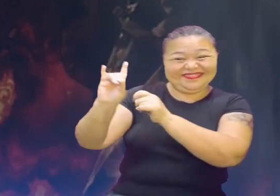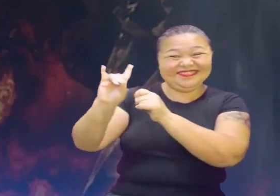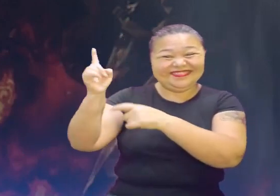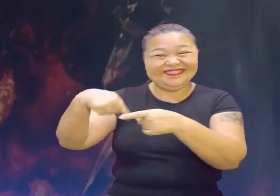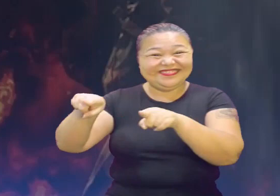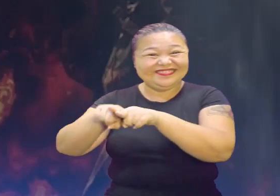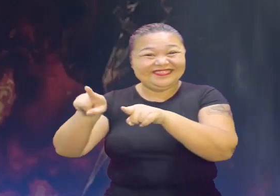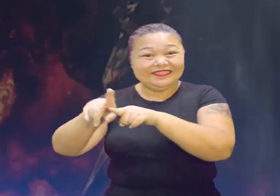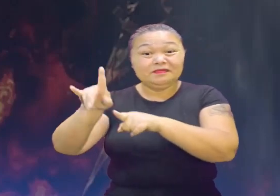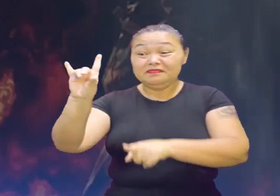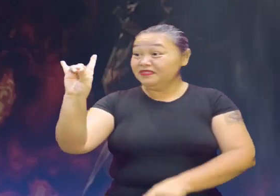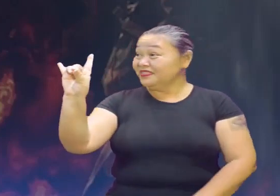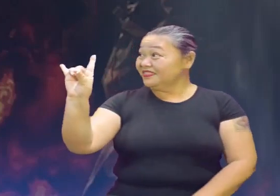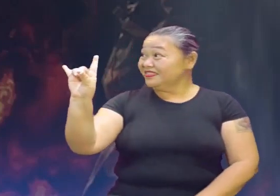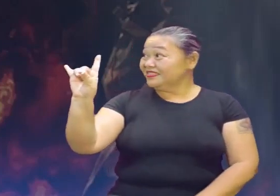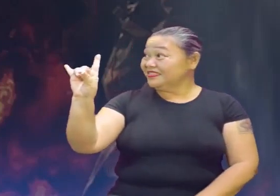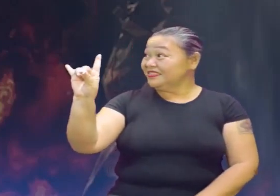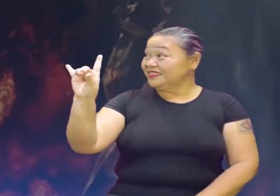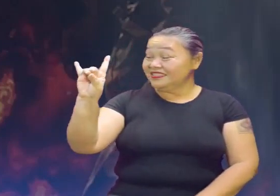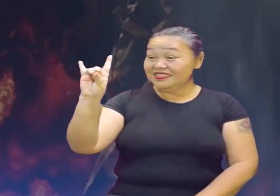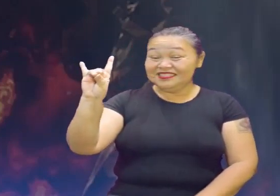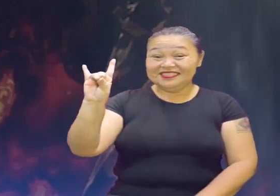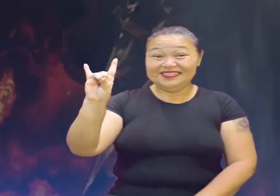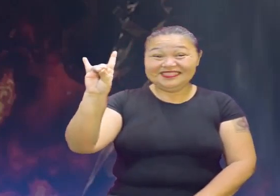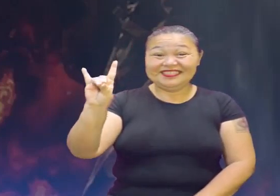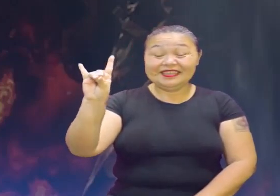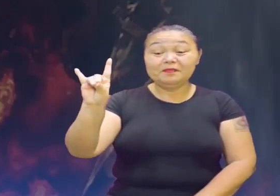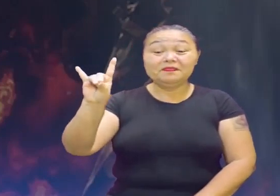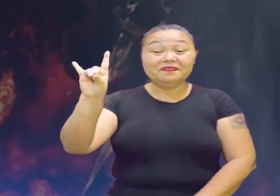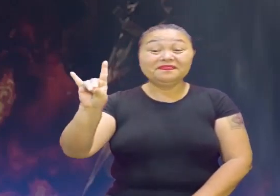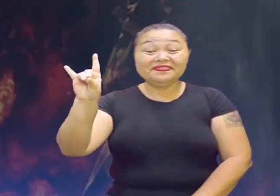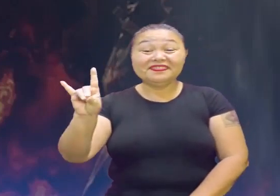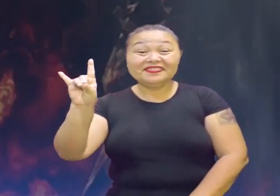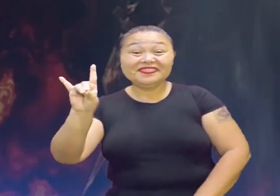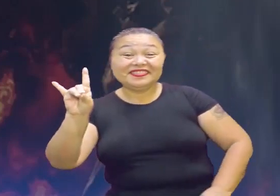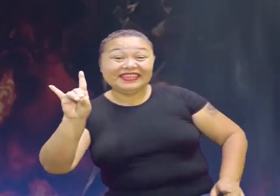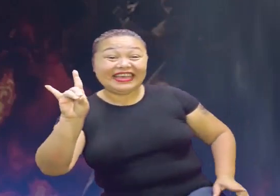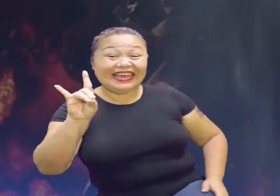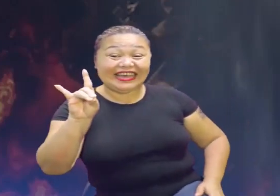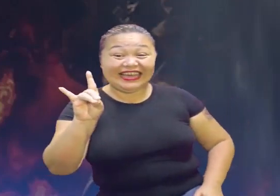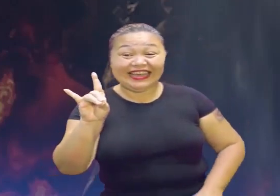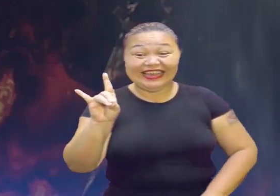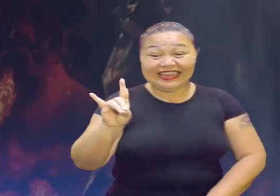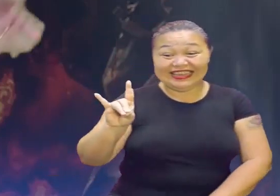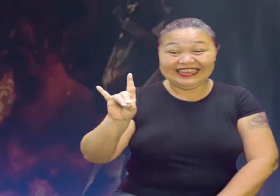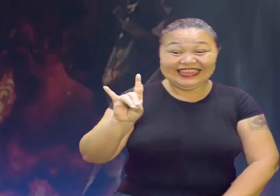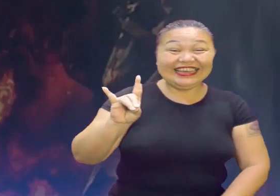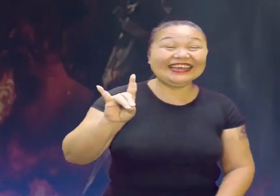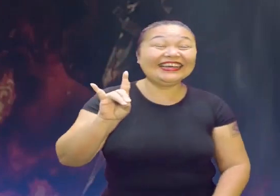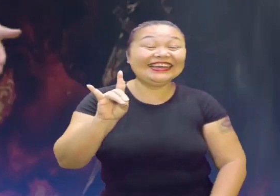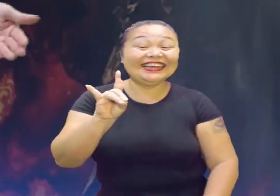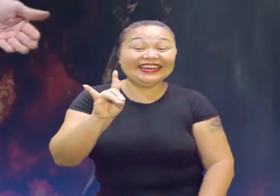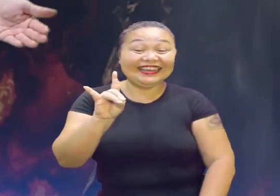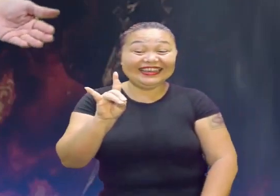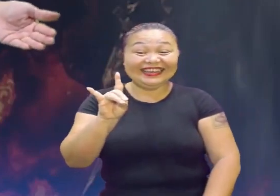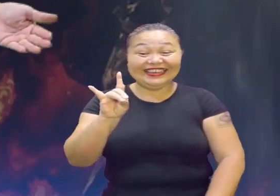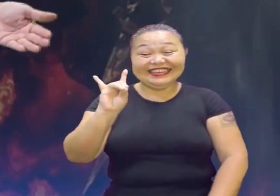Boliviano, né? Boliviano é assim, é? Eita, boliviano é assim, lascou-se. Então,